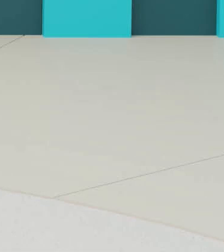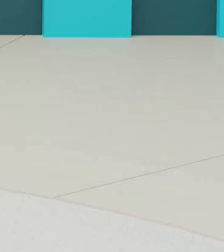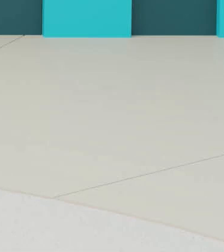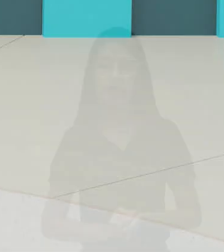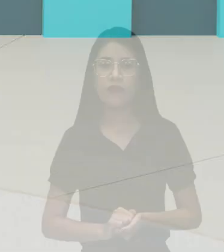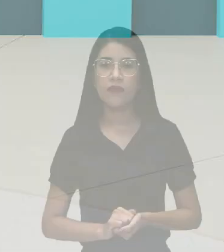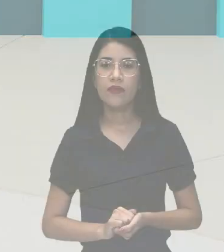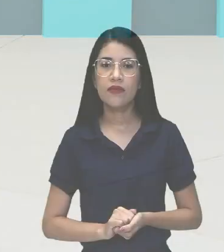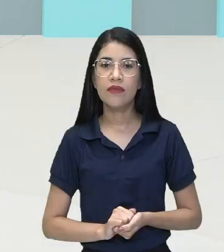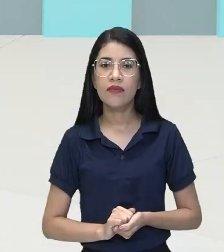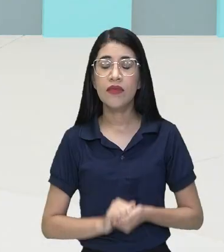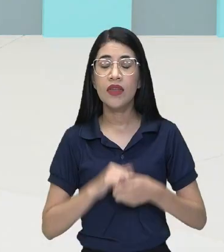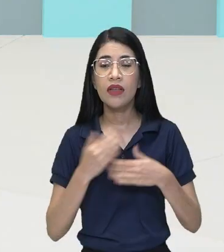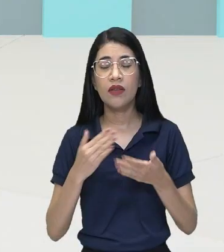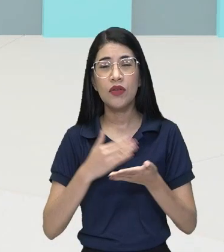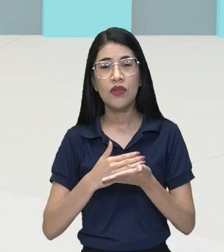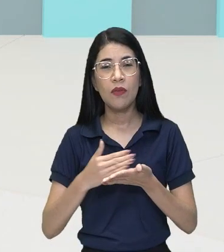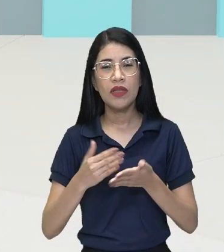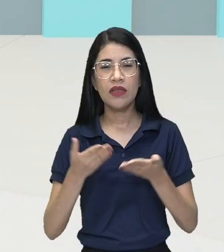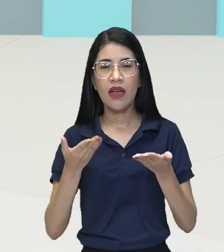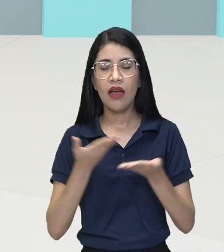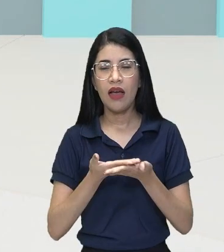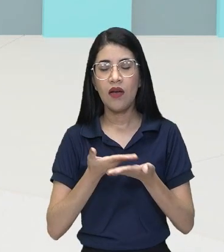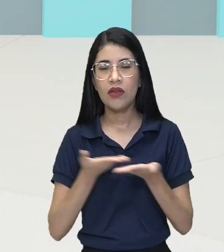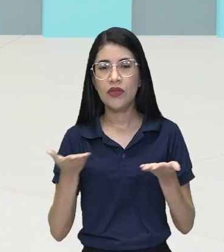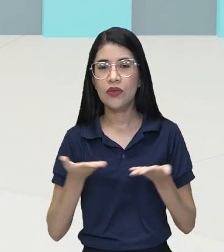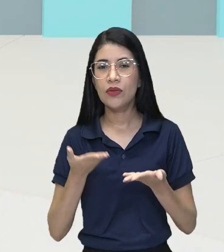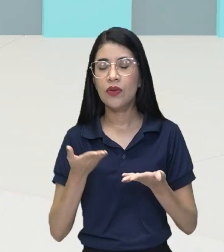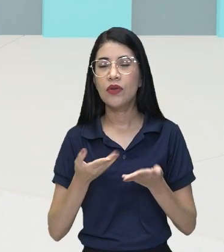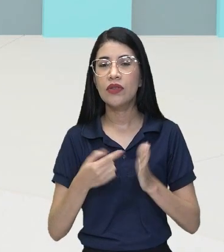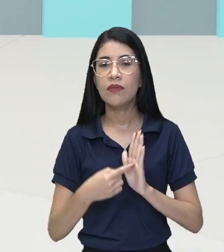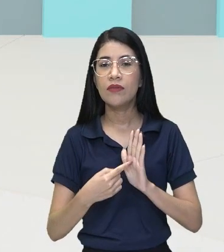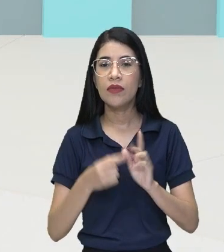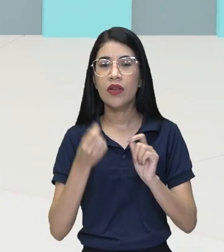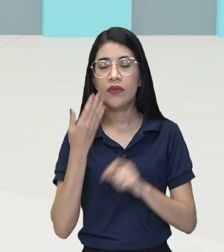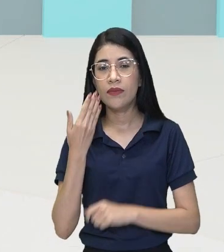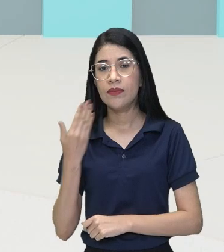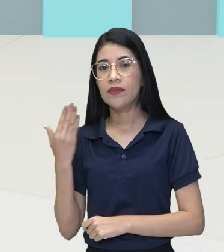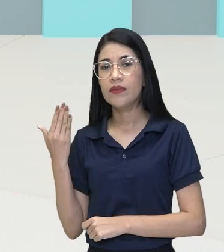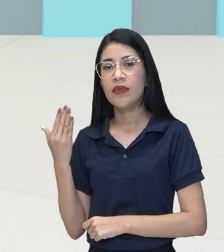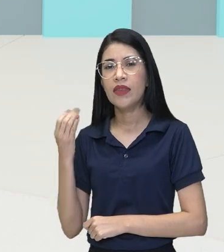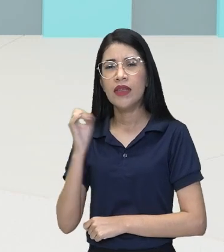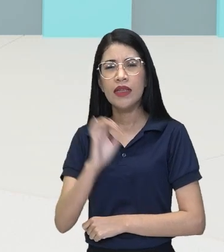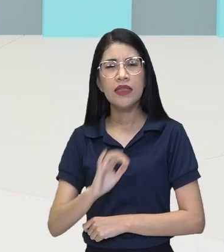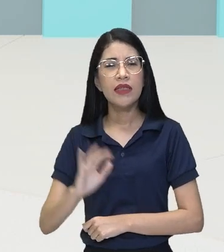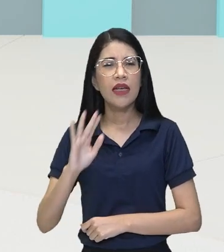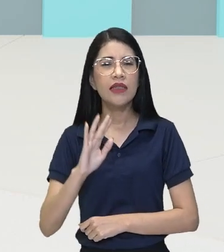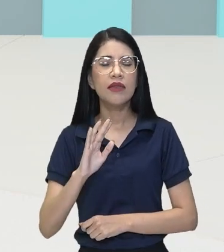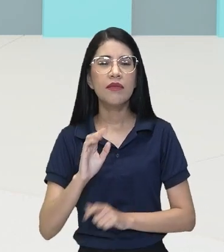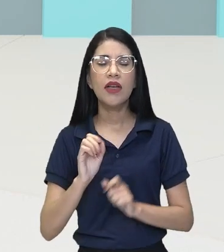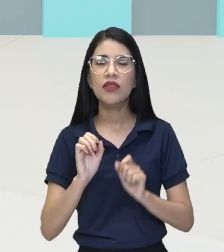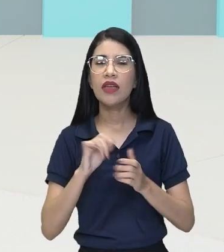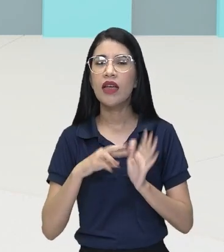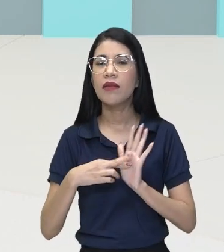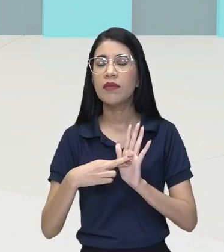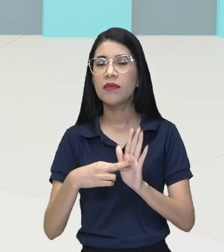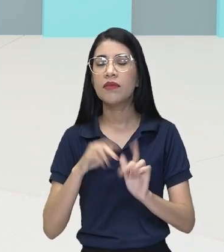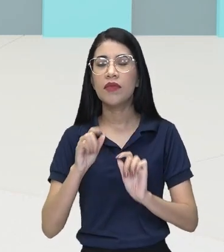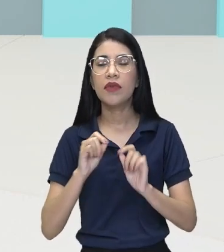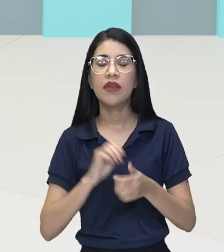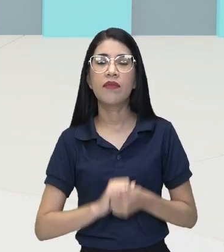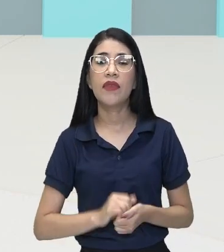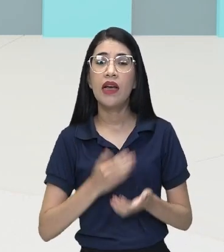Então, iniciamos a nossa aula do dia de hoje, né, colocando essas imagens aqui. Ora, em